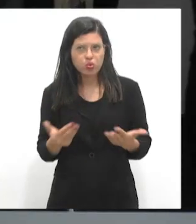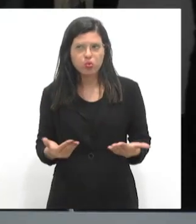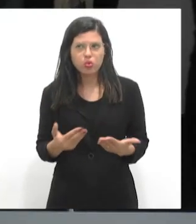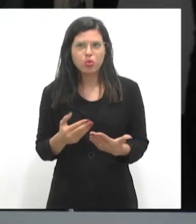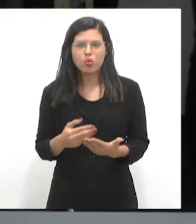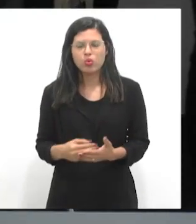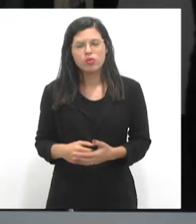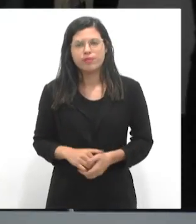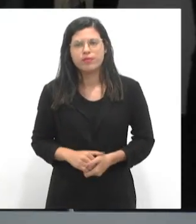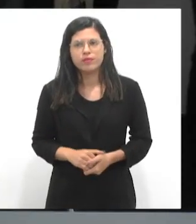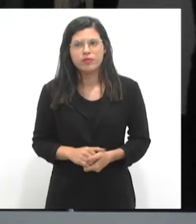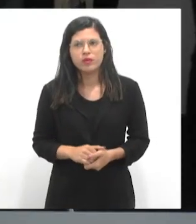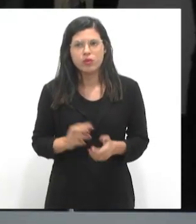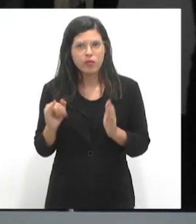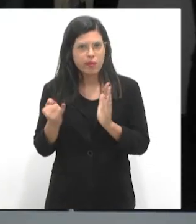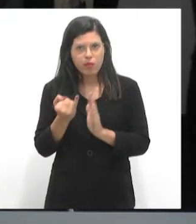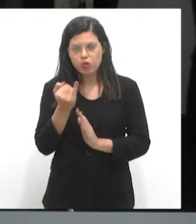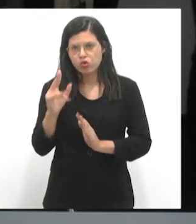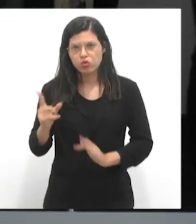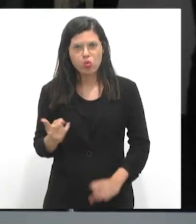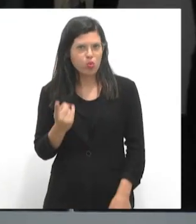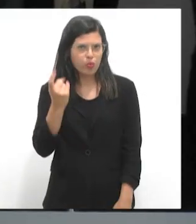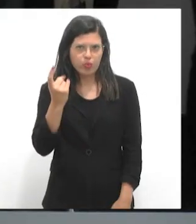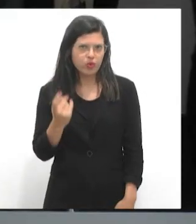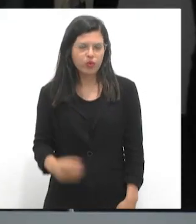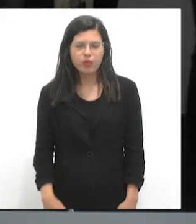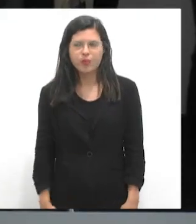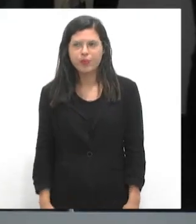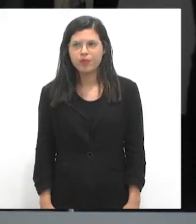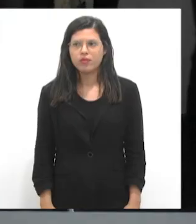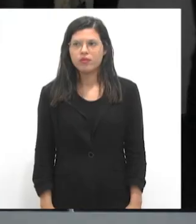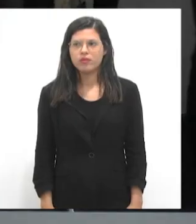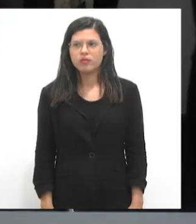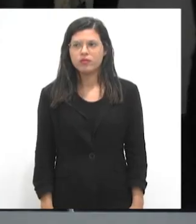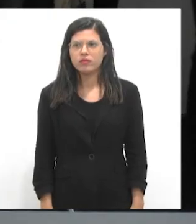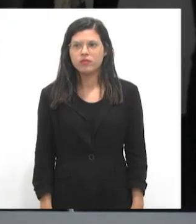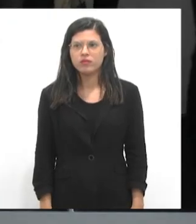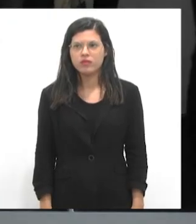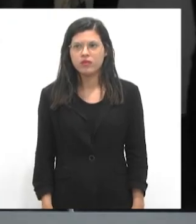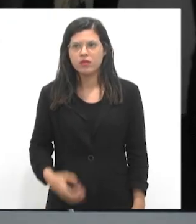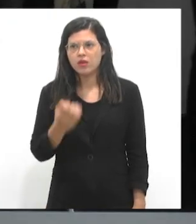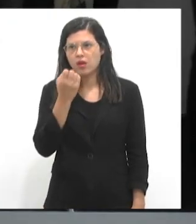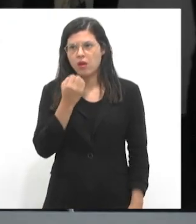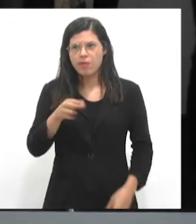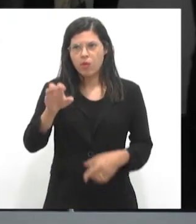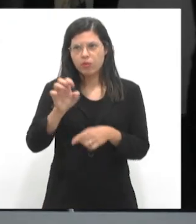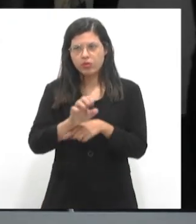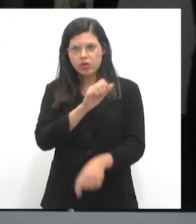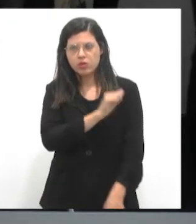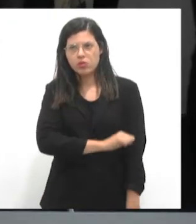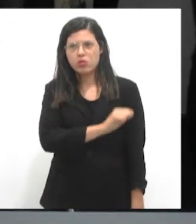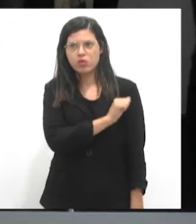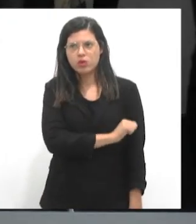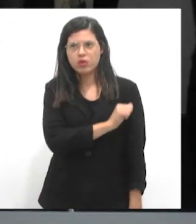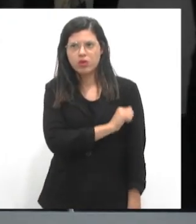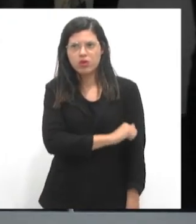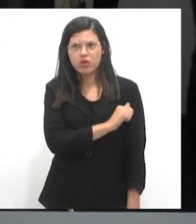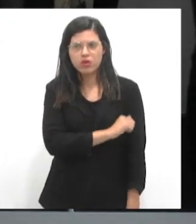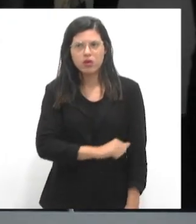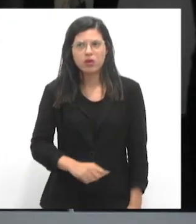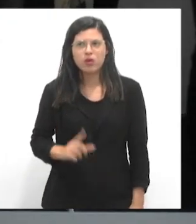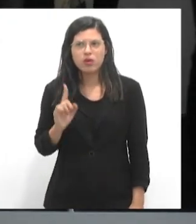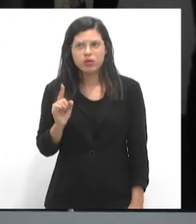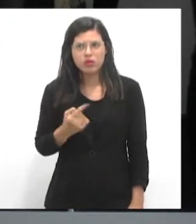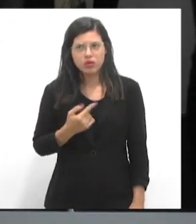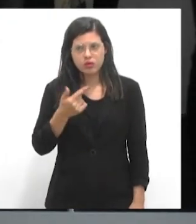única, cobrada no destino. O que é bom para o Estado do Rio de Janeiro, que nós somos o